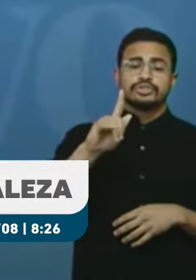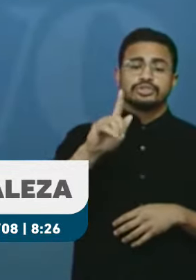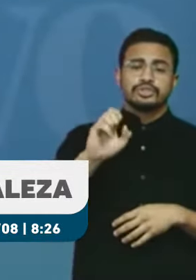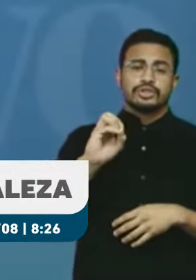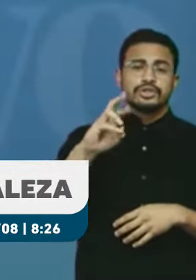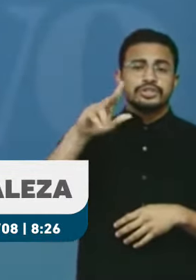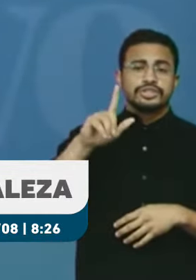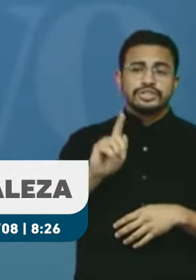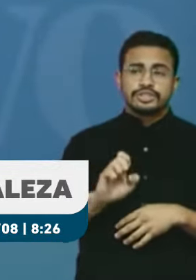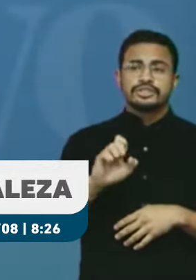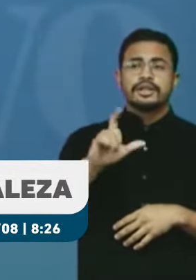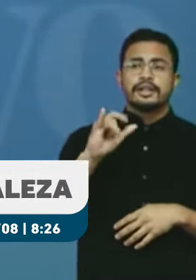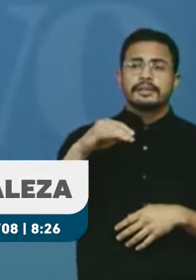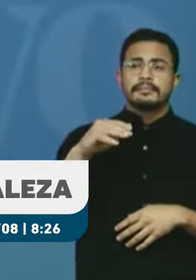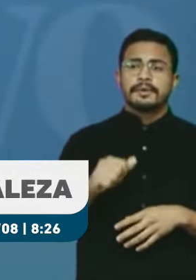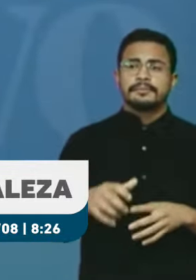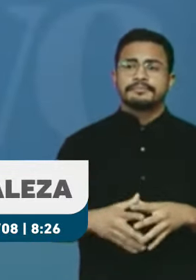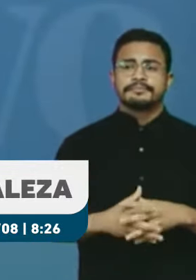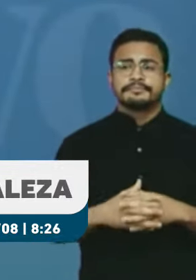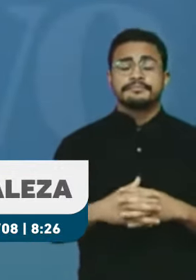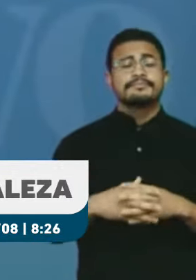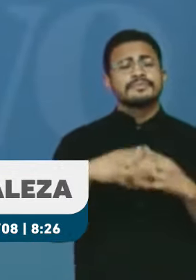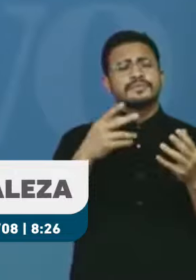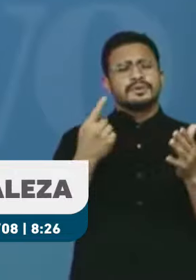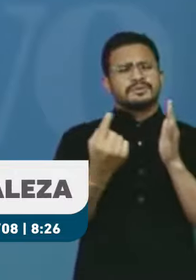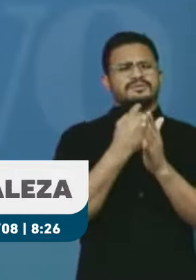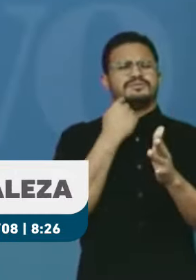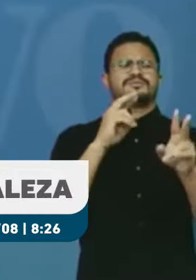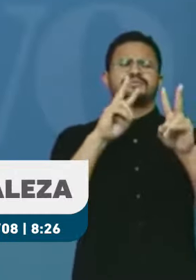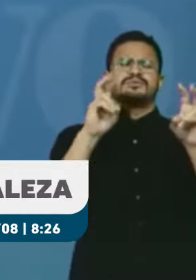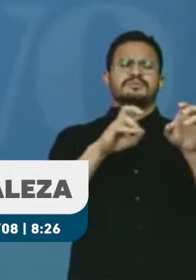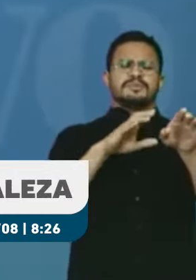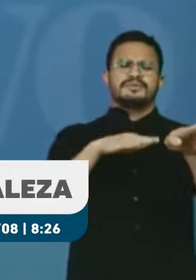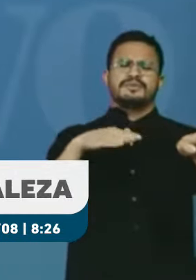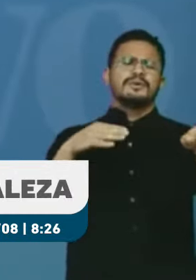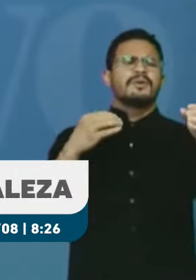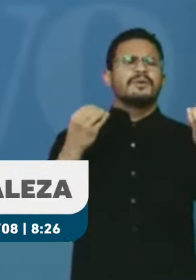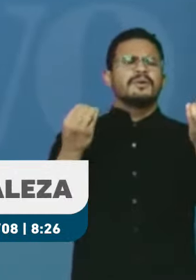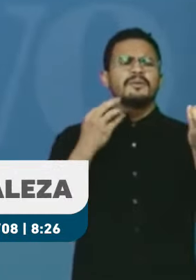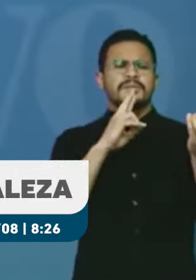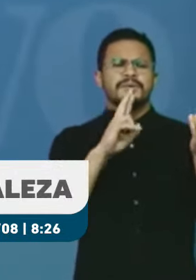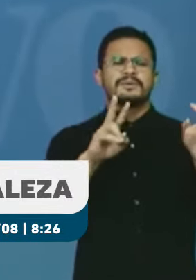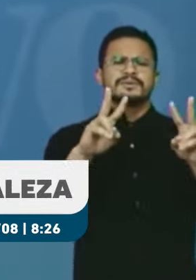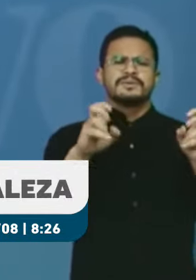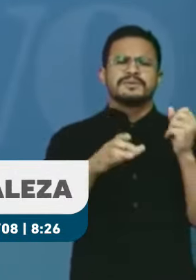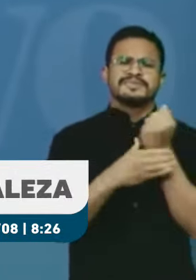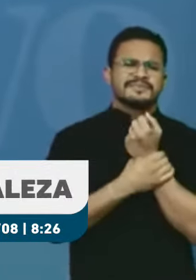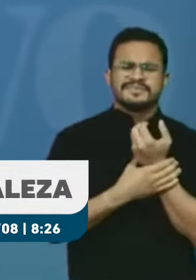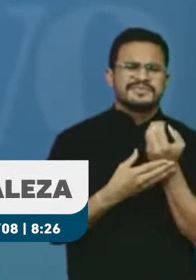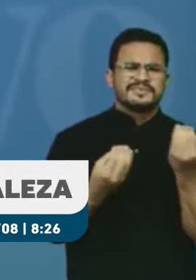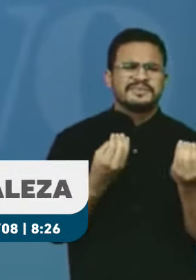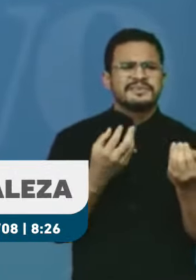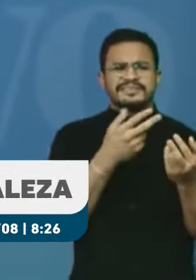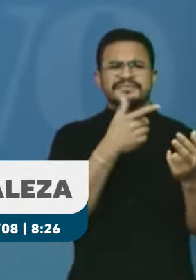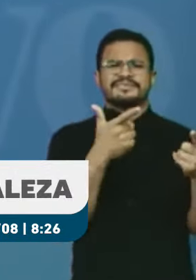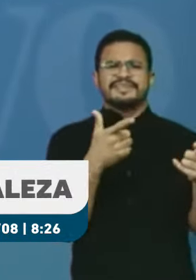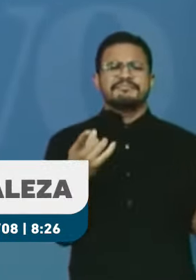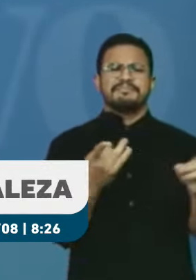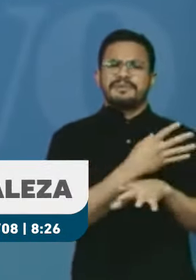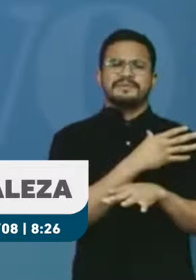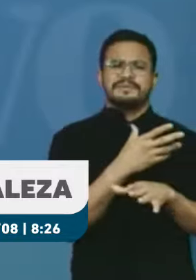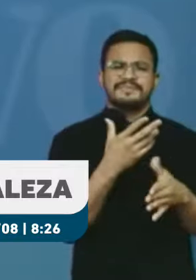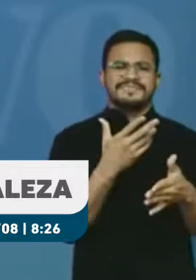candidato Faz uma pergunta sobre mobilidade urbana e responde sobre segurança porque é tudo decorado não sabe de nada não tá preparado agora